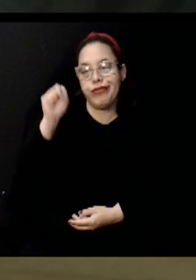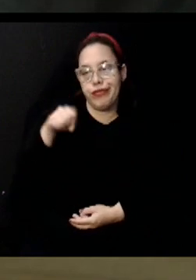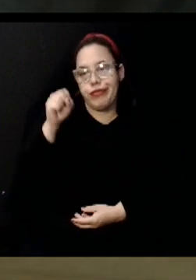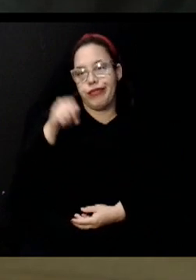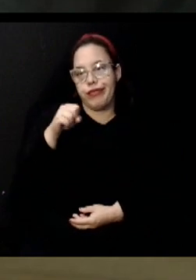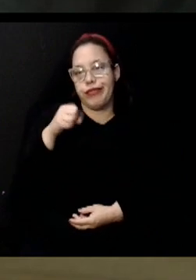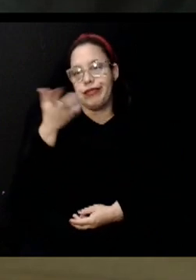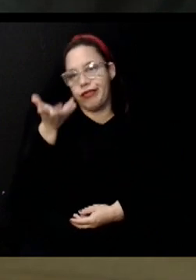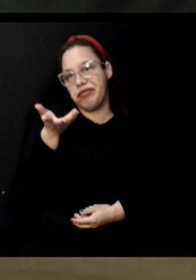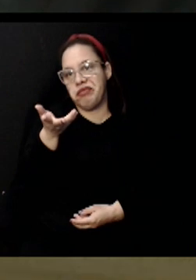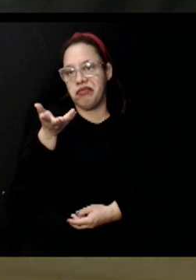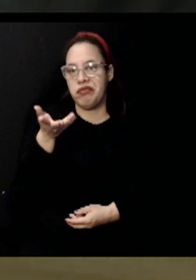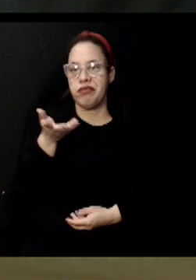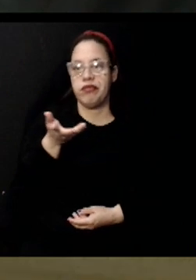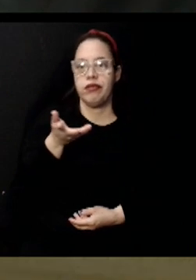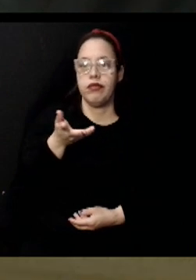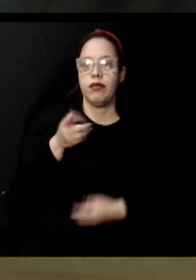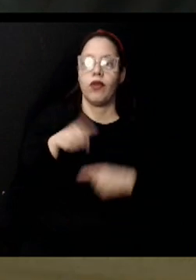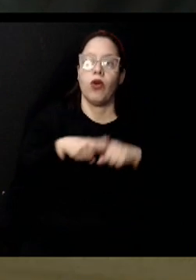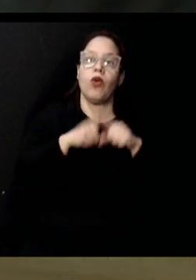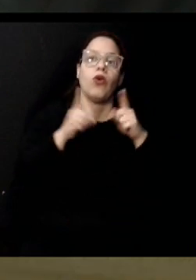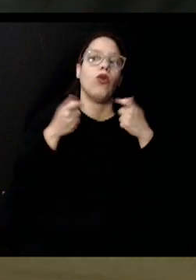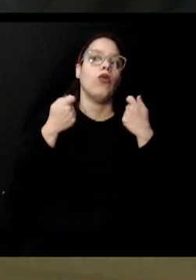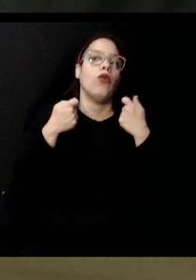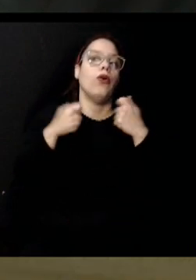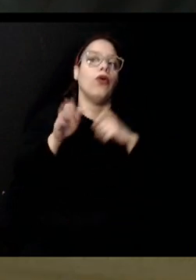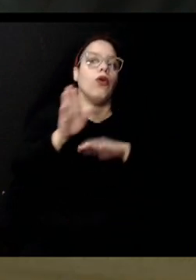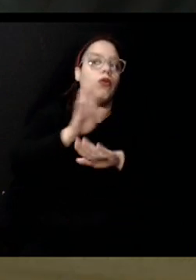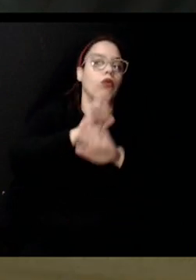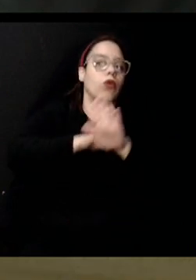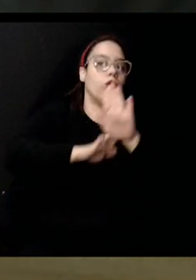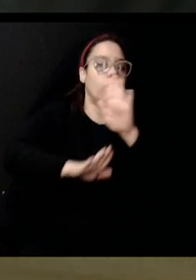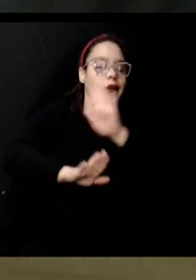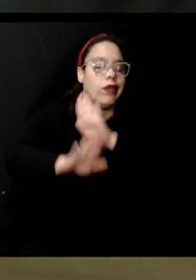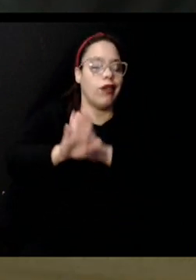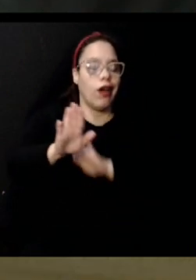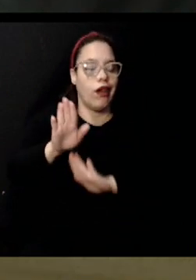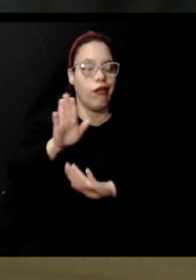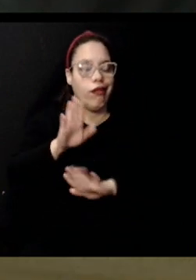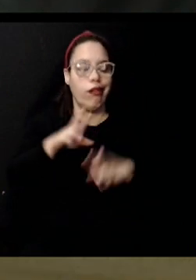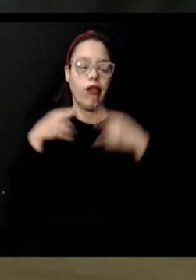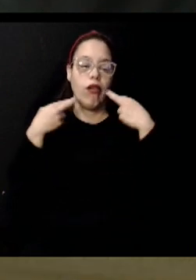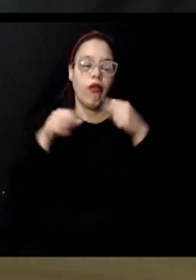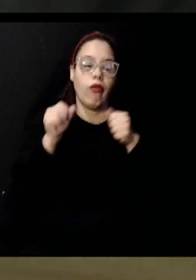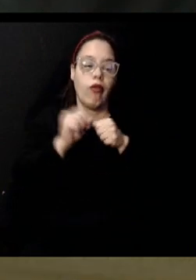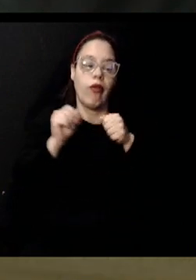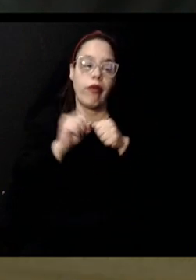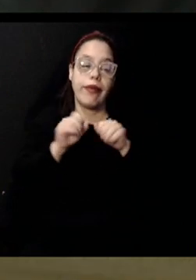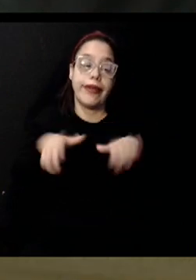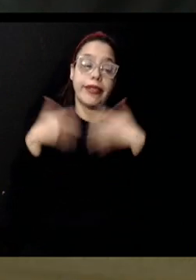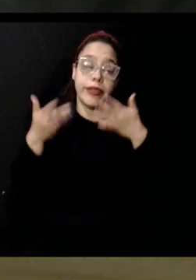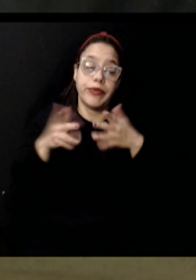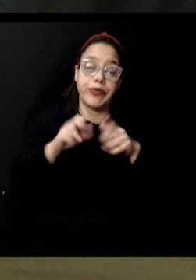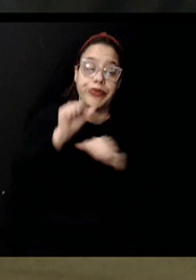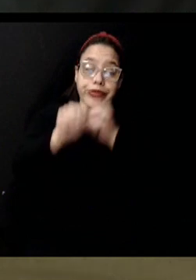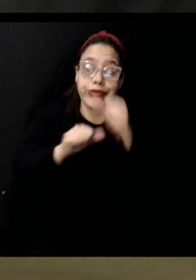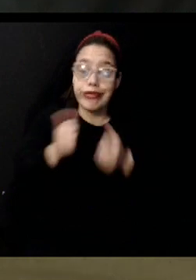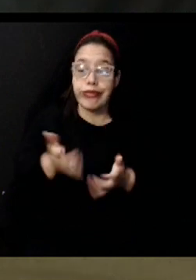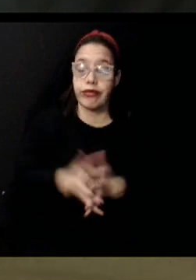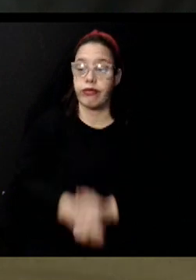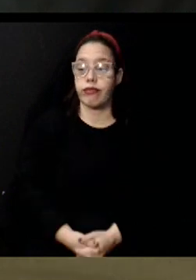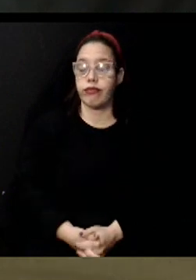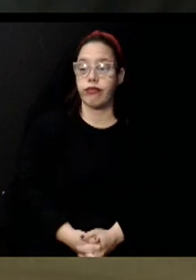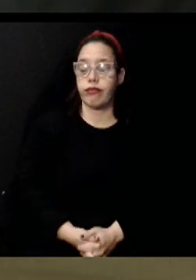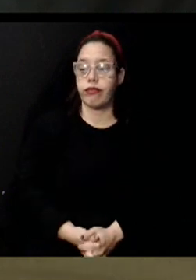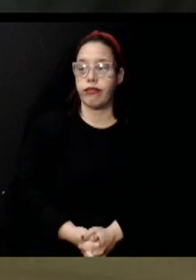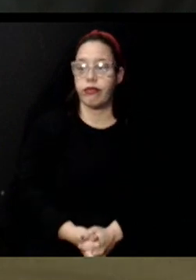do nosso dia a dia, mas a gente precisa tomar uma ação mediante a uhum, reclamação, e que também, de repente, alguém que reclama muito, ela